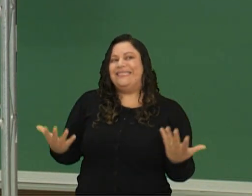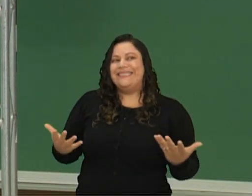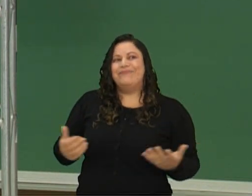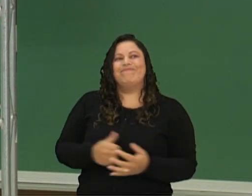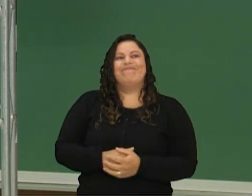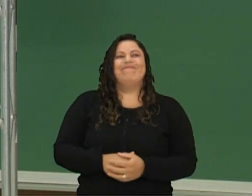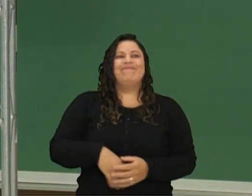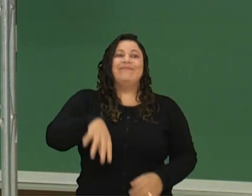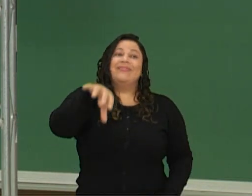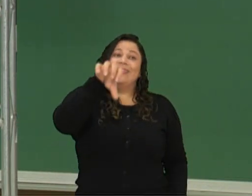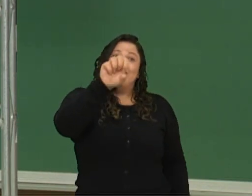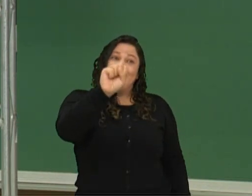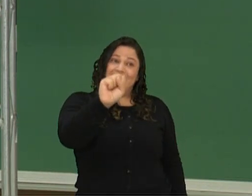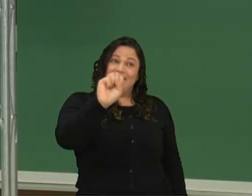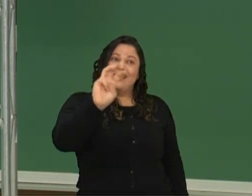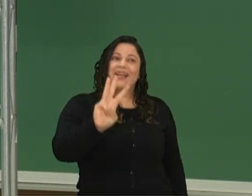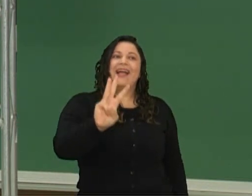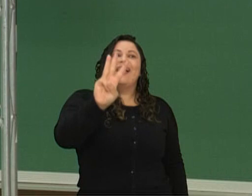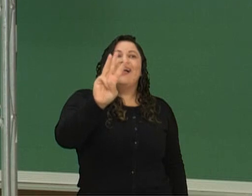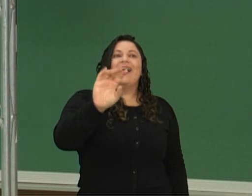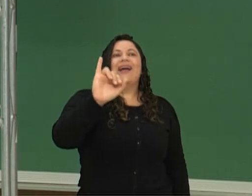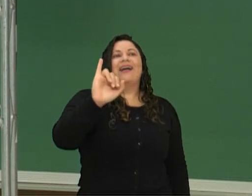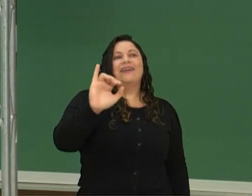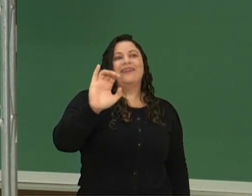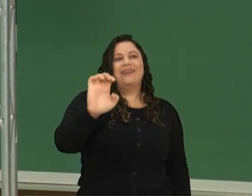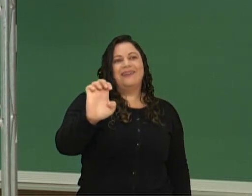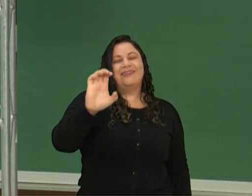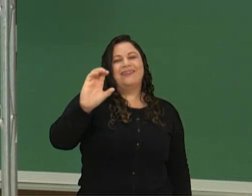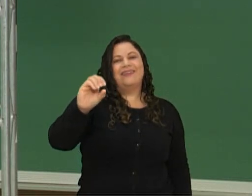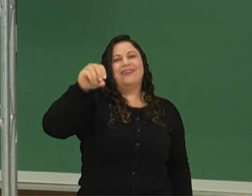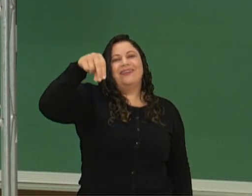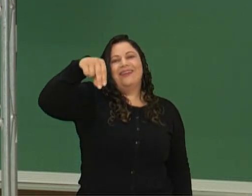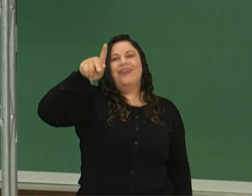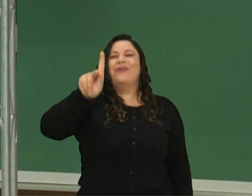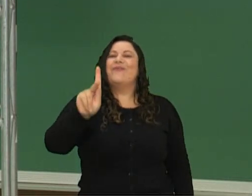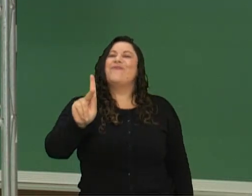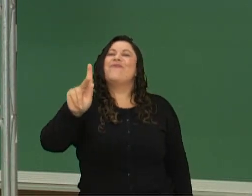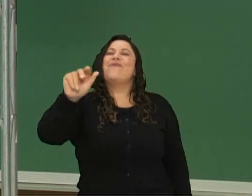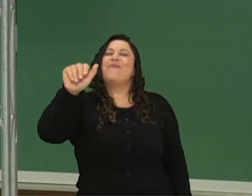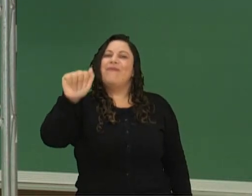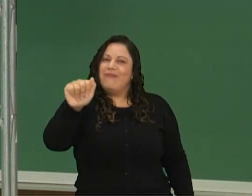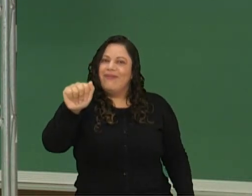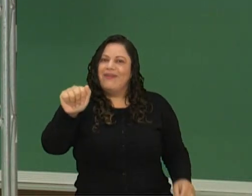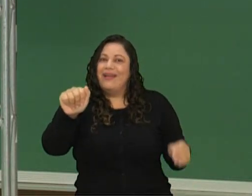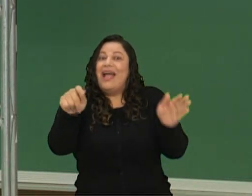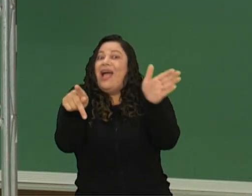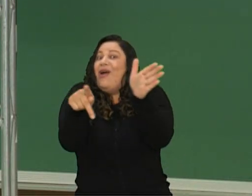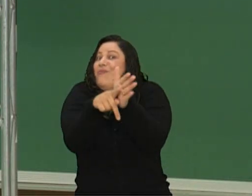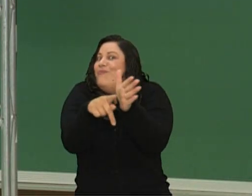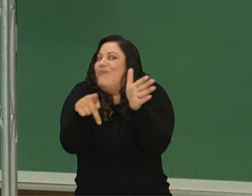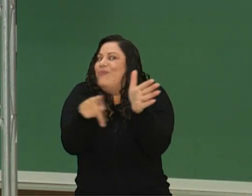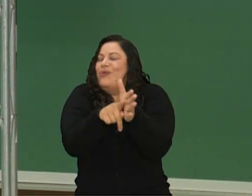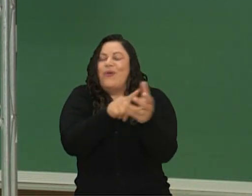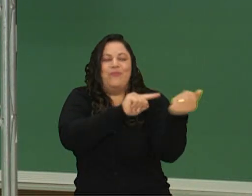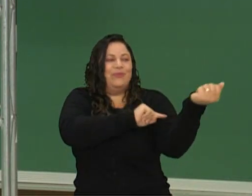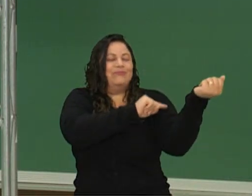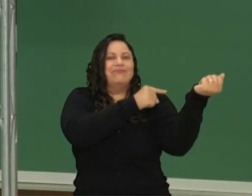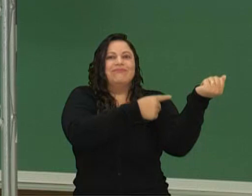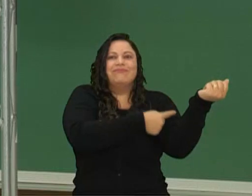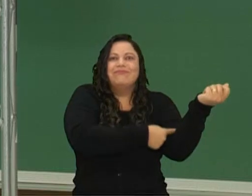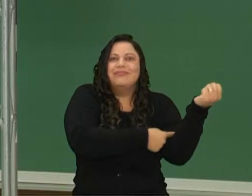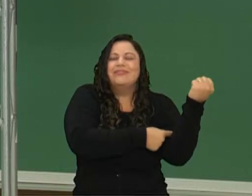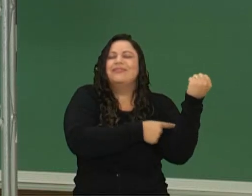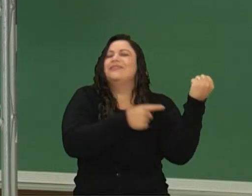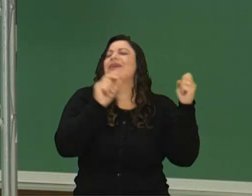Czechonka, me perdoem se eu não pronunciei correto, mas a Czechonka para os poloneses é a grande